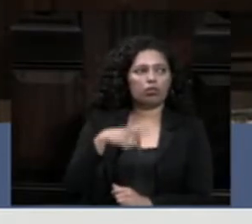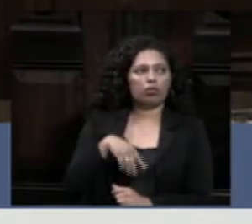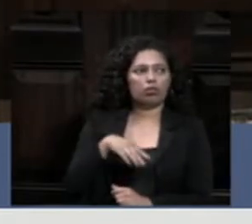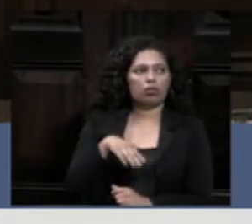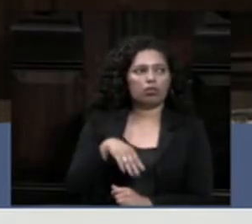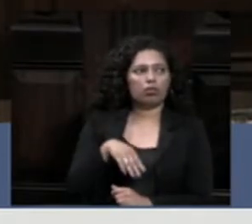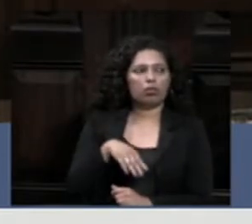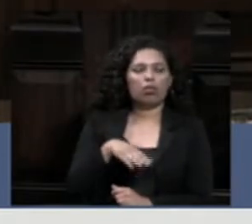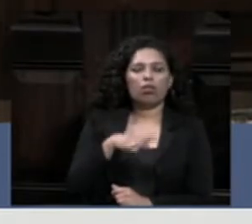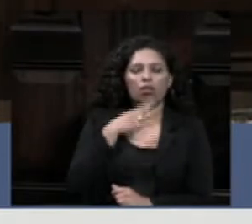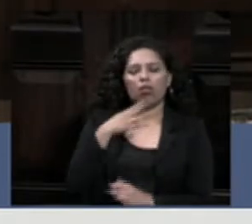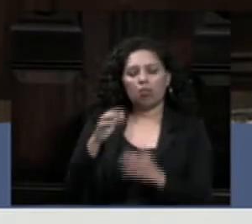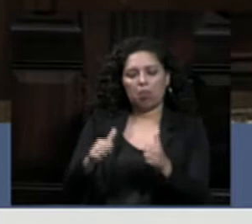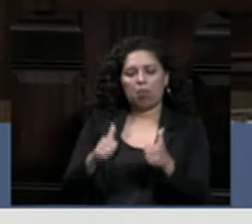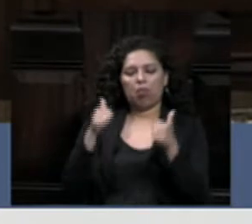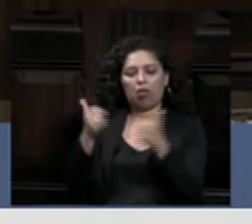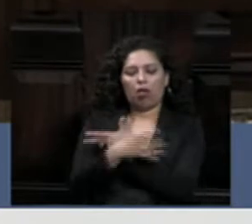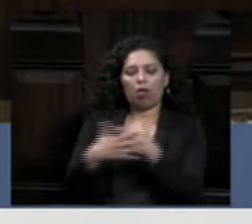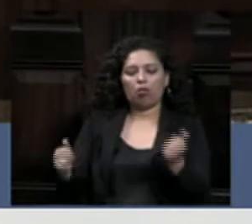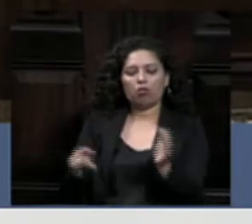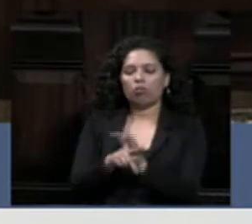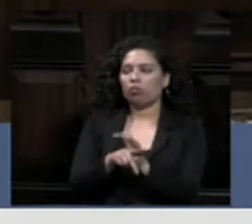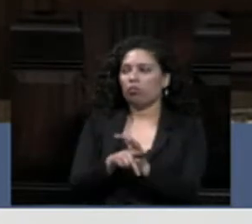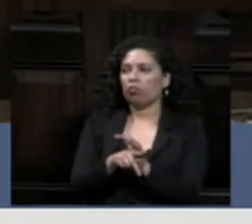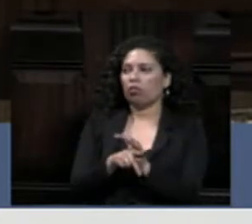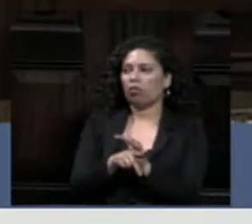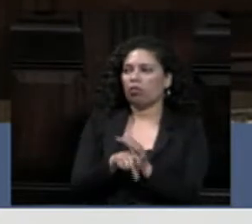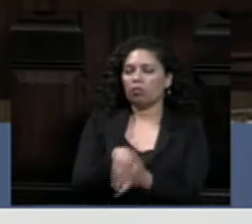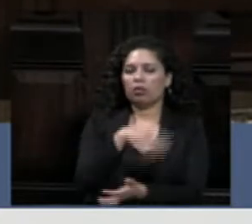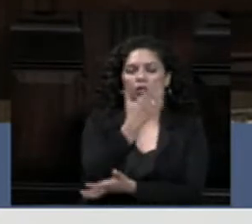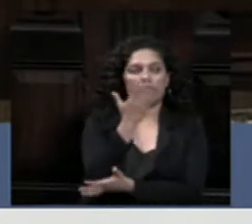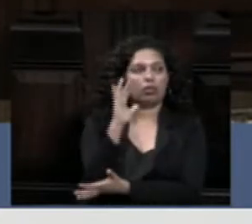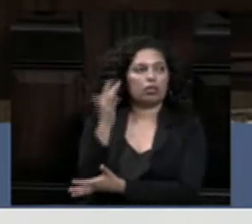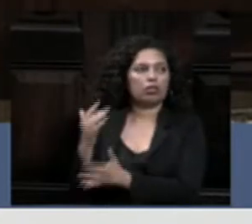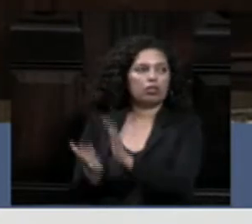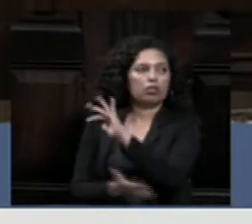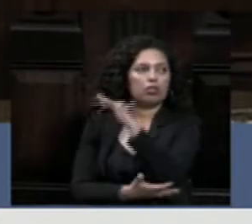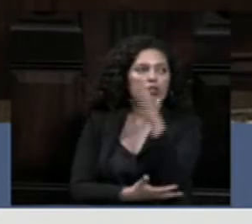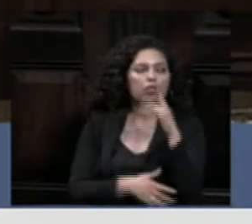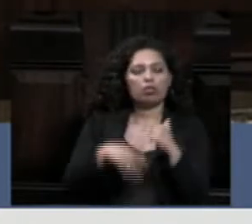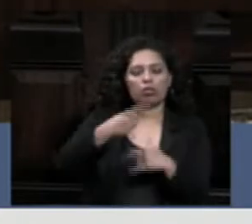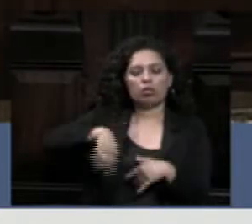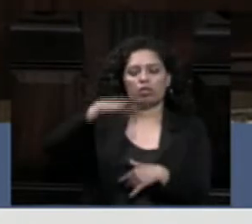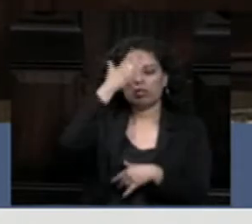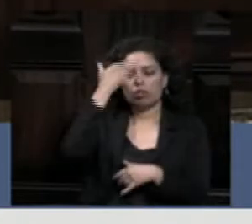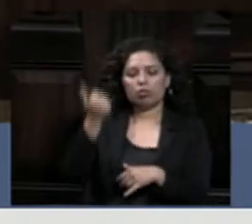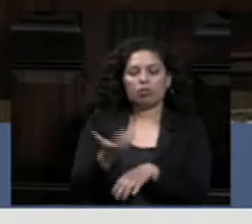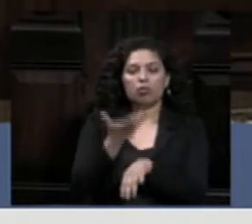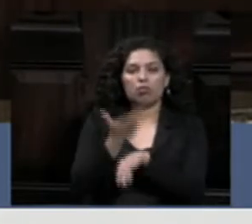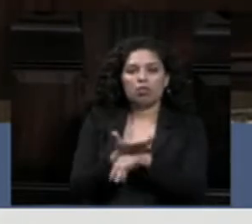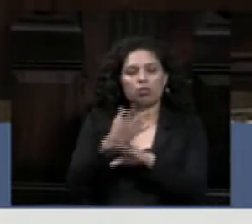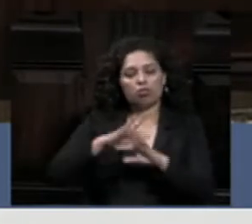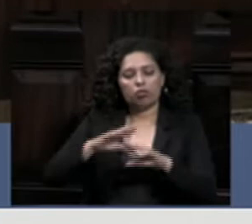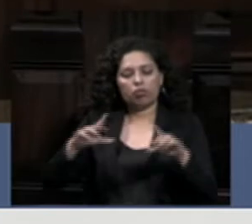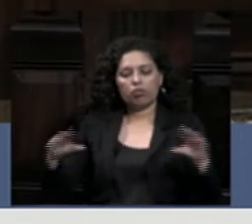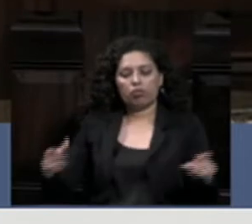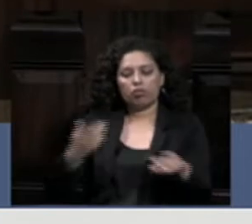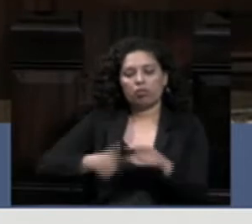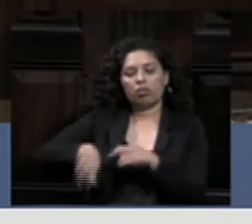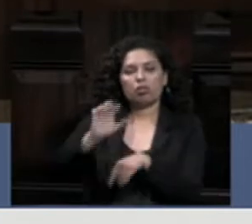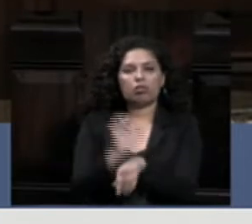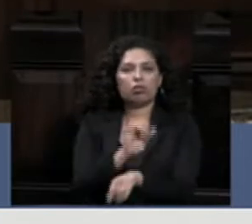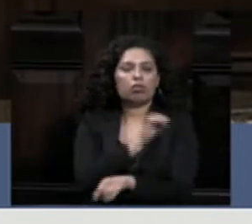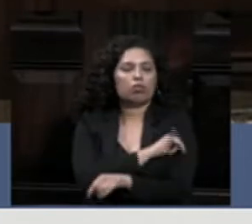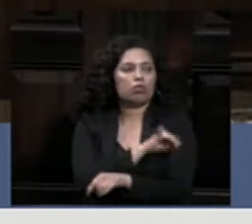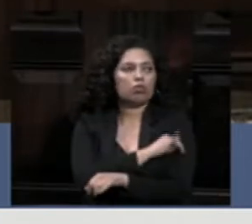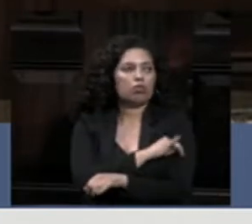questões ambientais. Nós criamos a maior parte dos parques aqui no estado por decreto. Foram